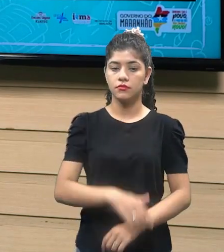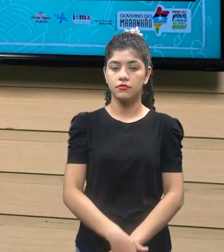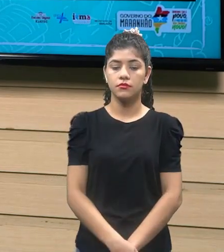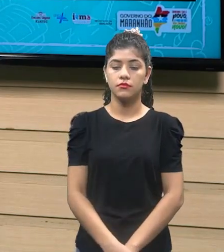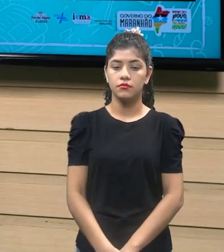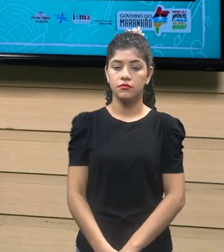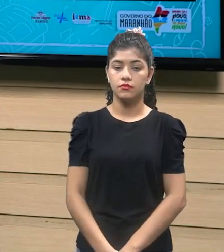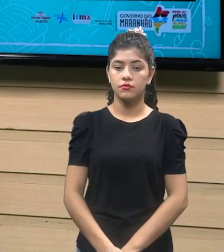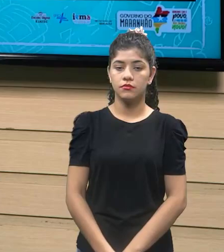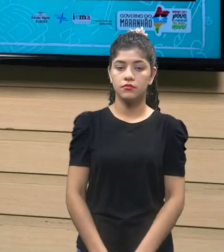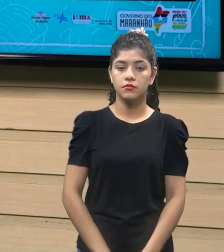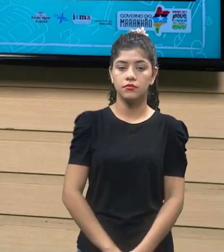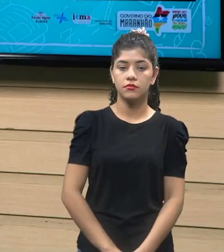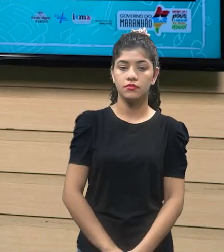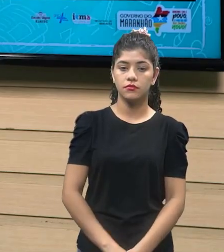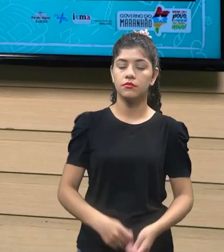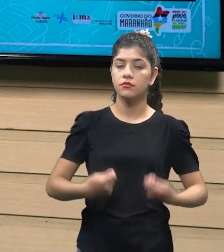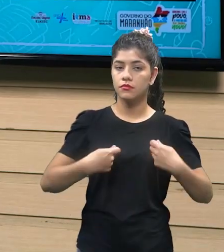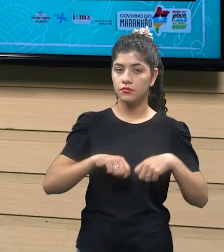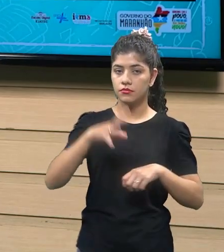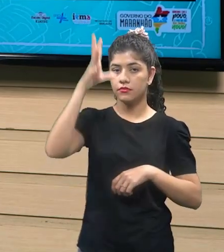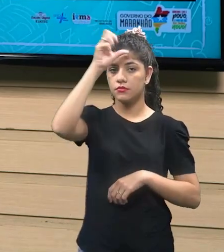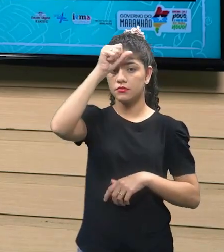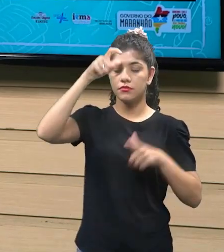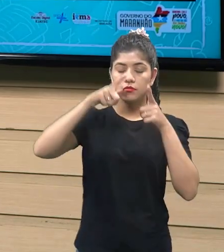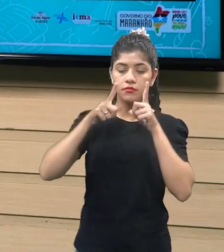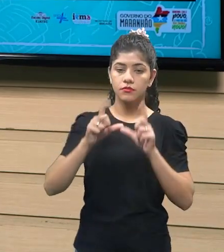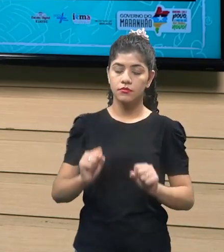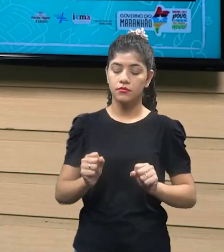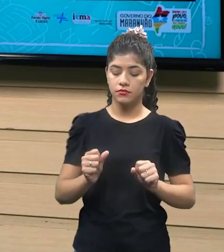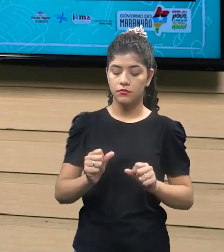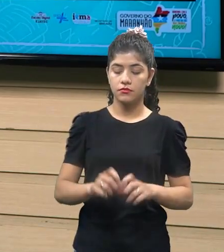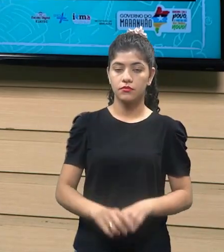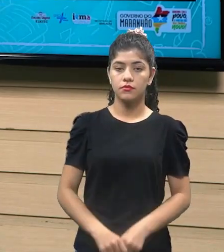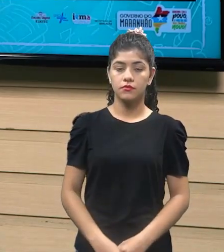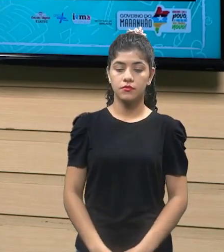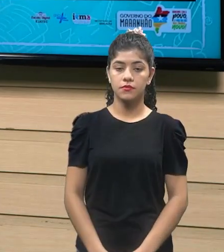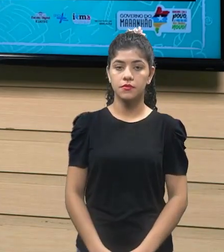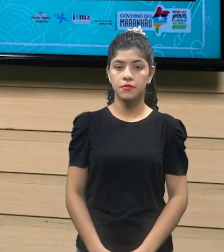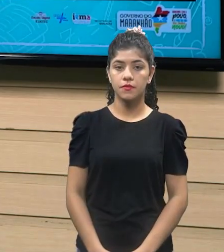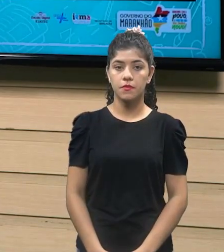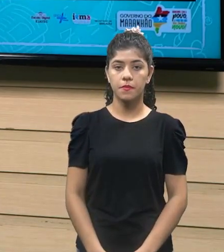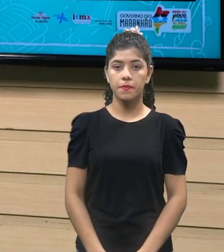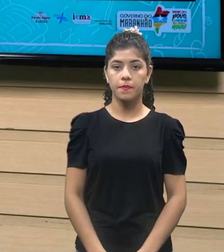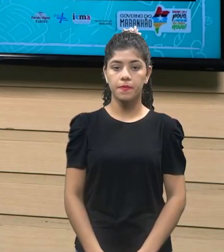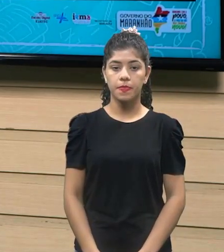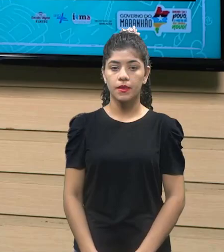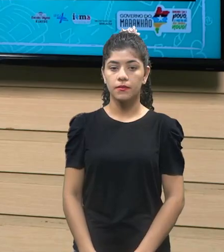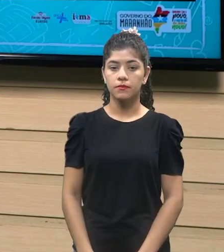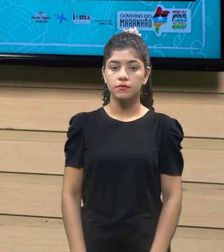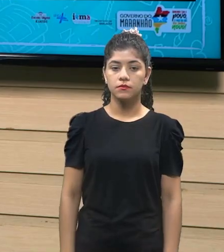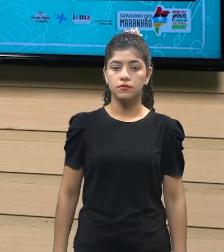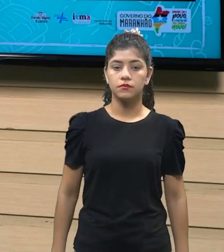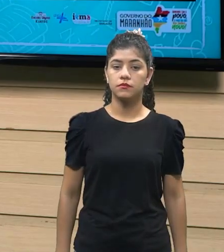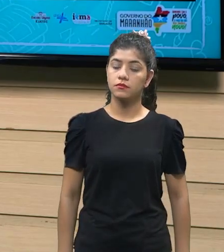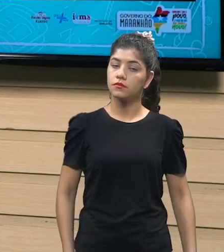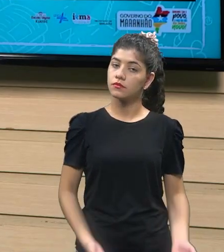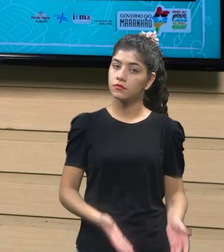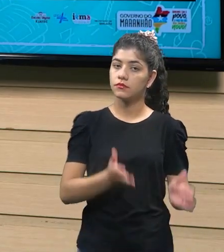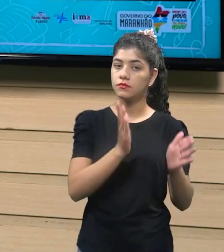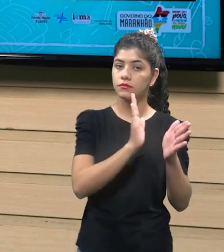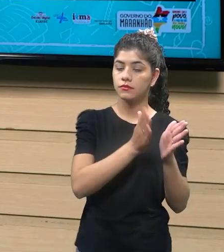Então a pessoa tem que aprender uma linguagem de programação. E essa linguagem, reforçando, é aquela